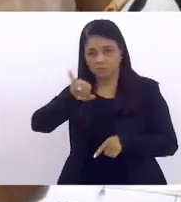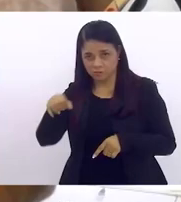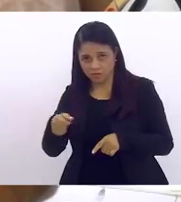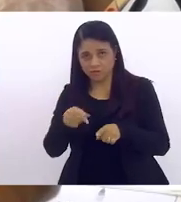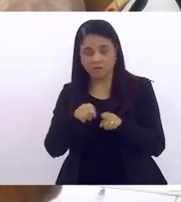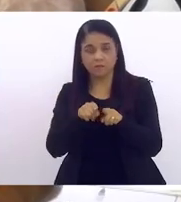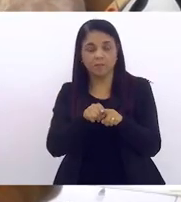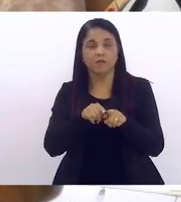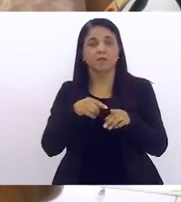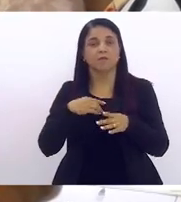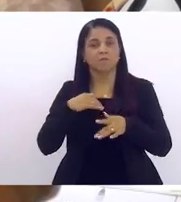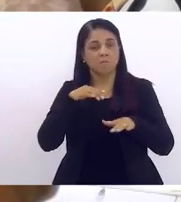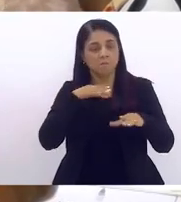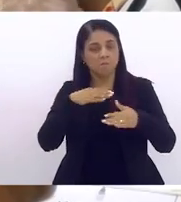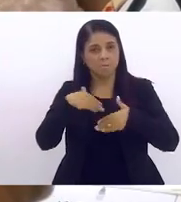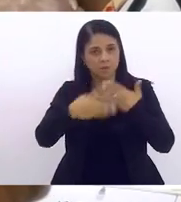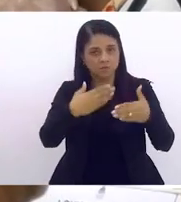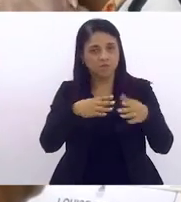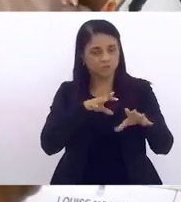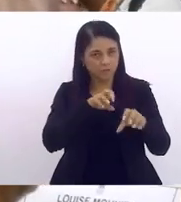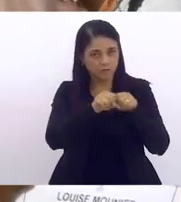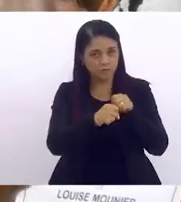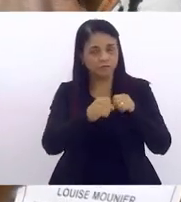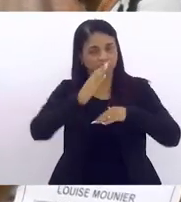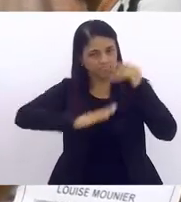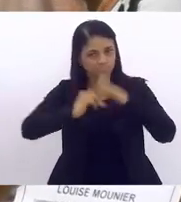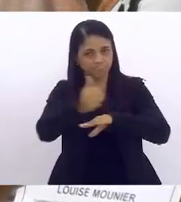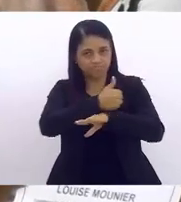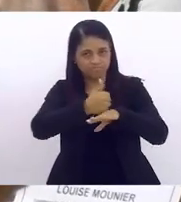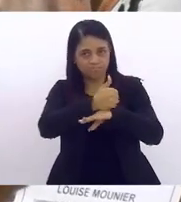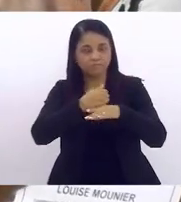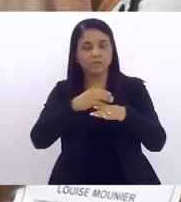processos formativos voltados para a qualificação de futuras